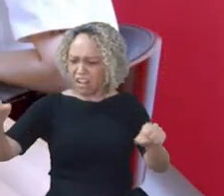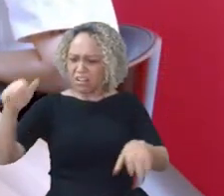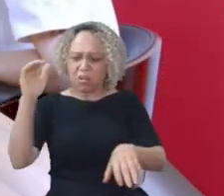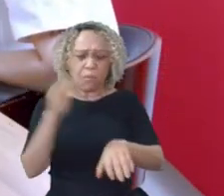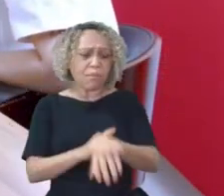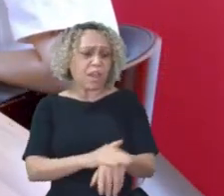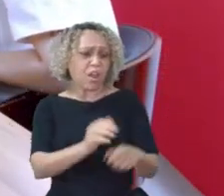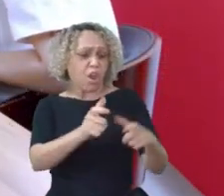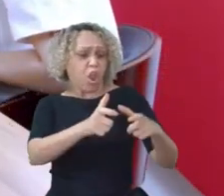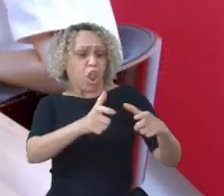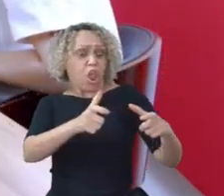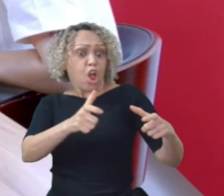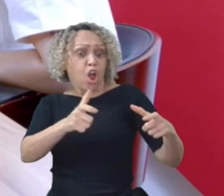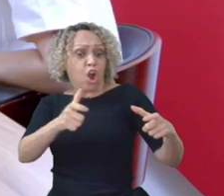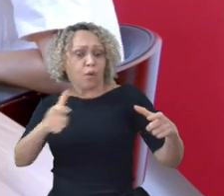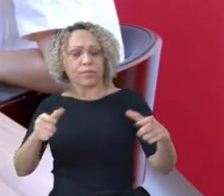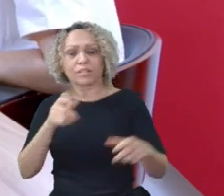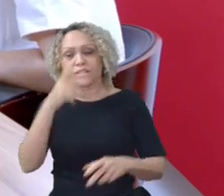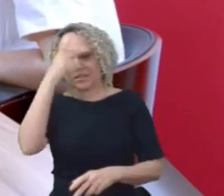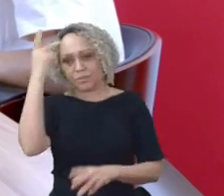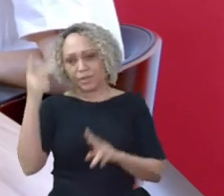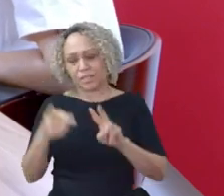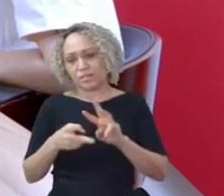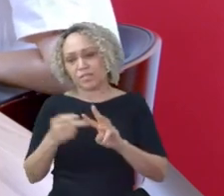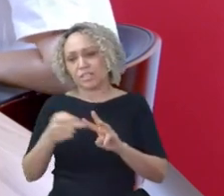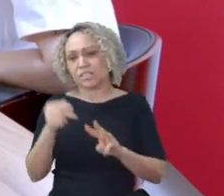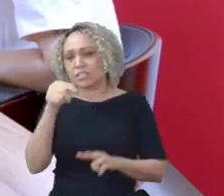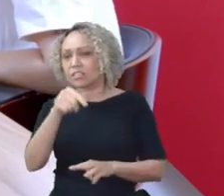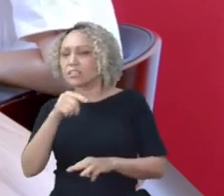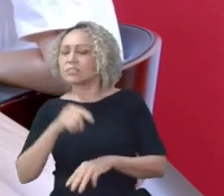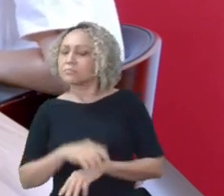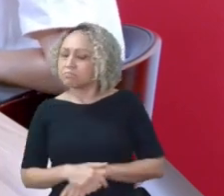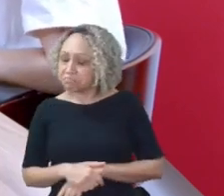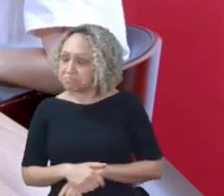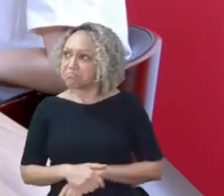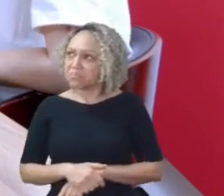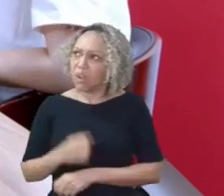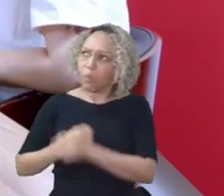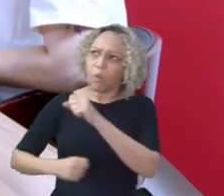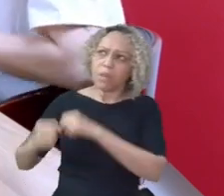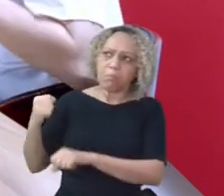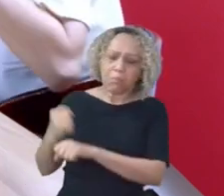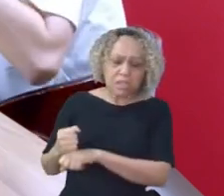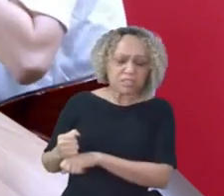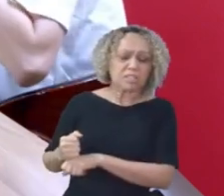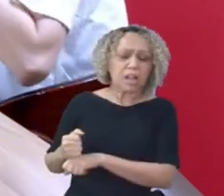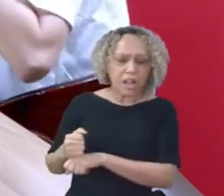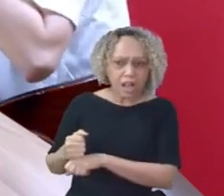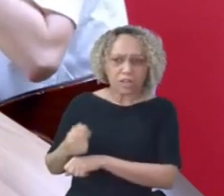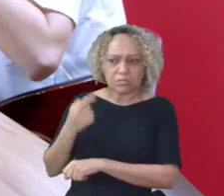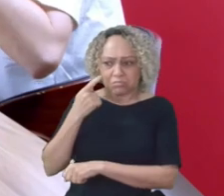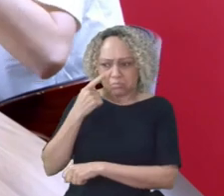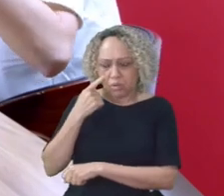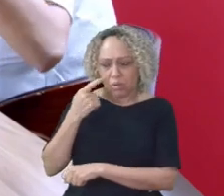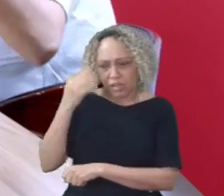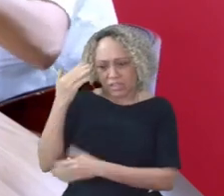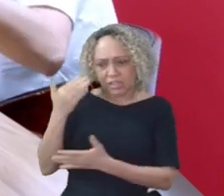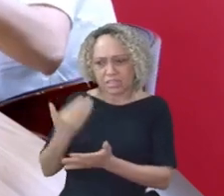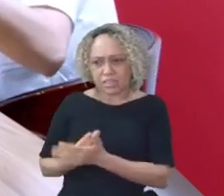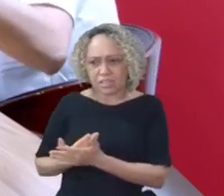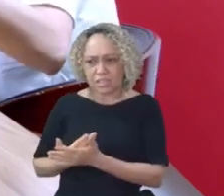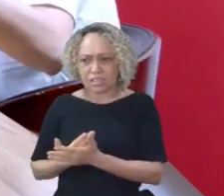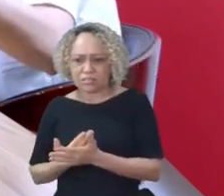Foi uma informação trazida do ano passado, de acordo com... Uhum. Então, é uma informação bem atual. Eu acredito que seja uma questão